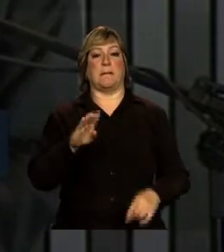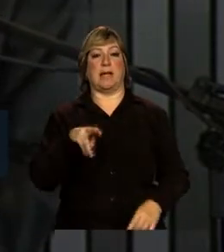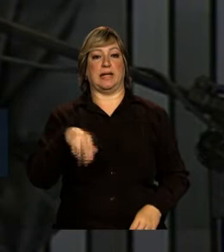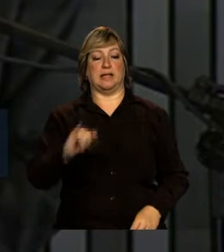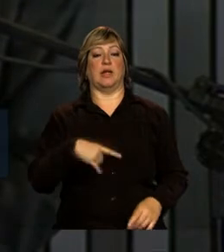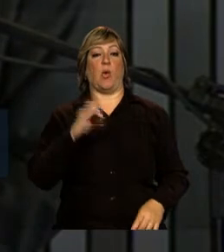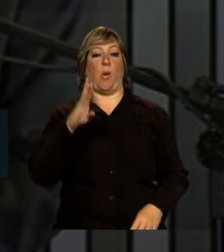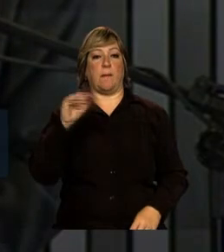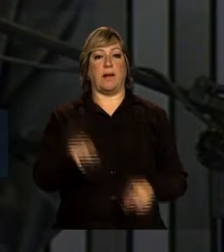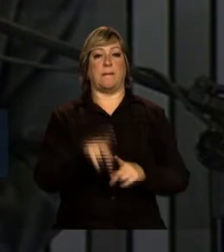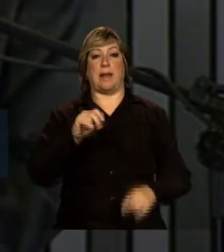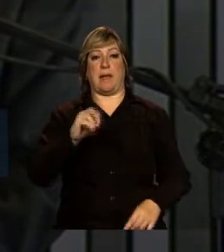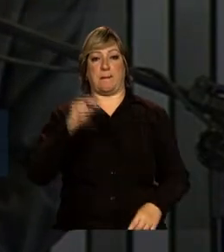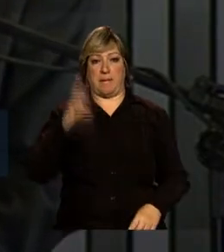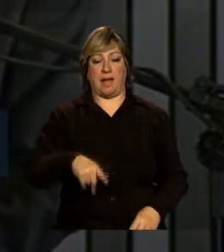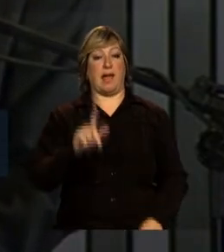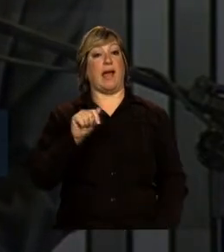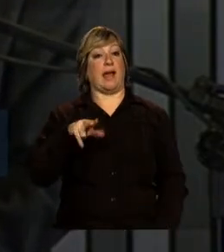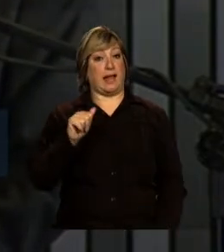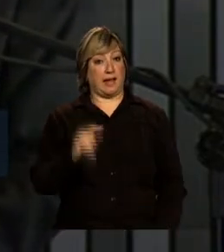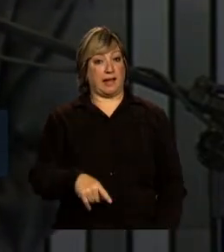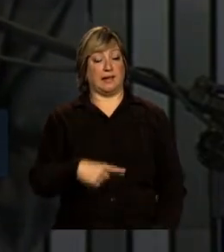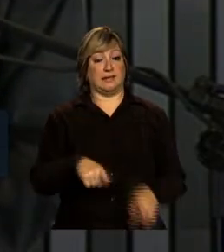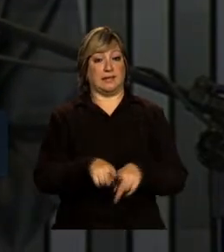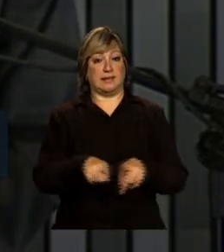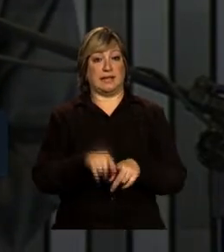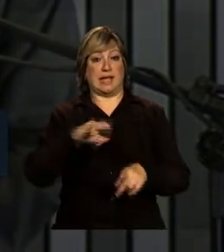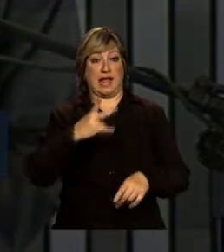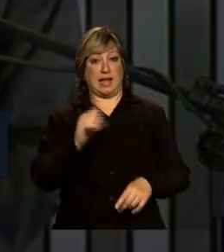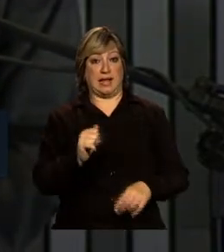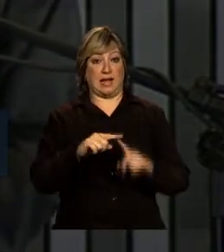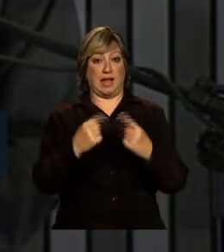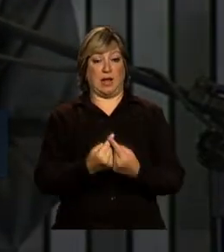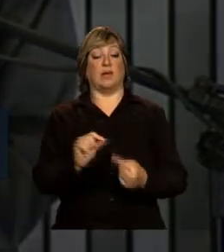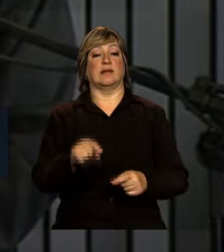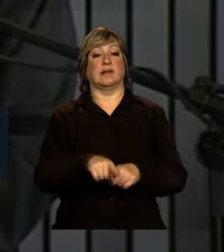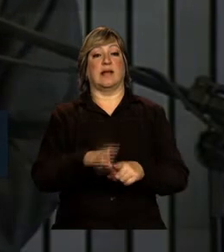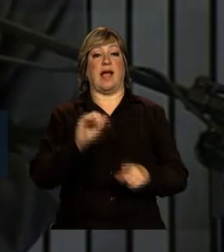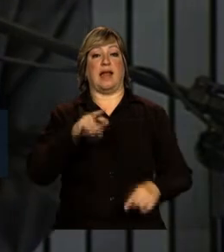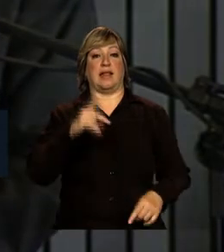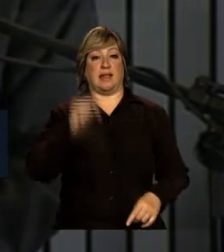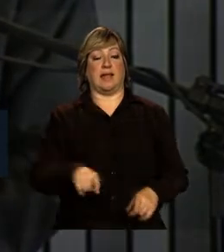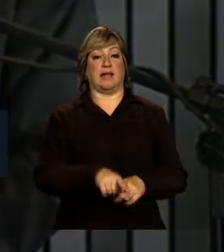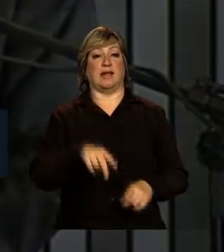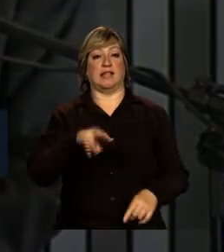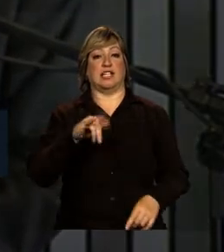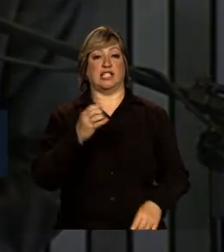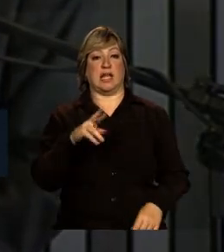Cuba, Panamá, Gana, Ilha de Reunião, Canadá, Nigéria,